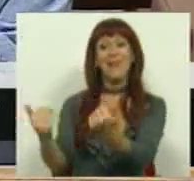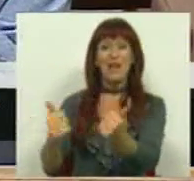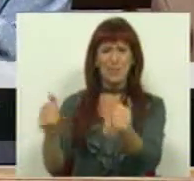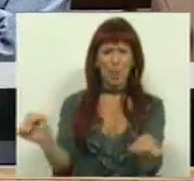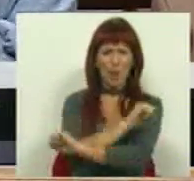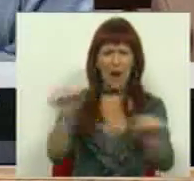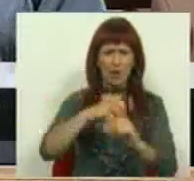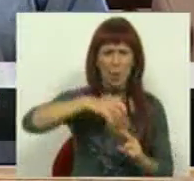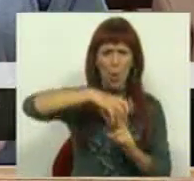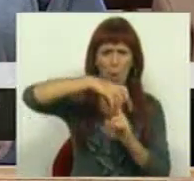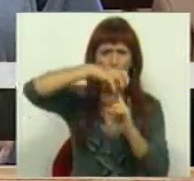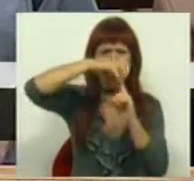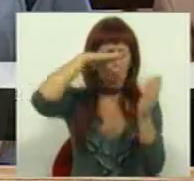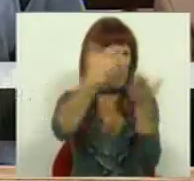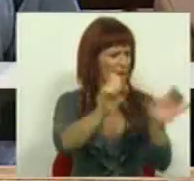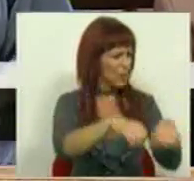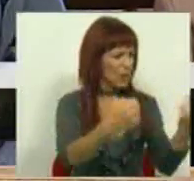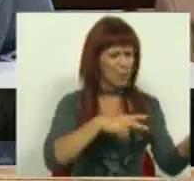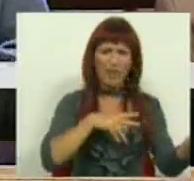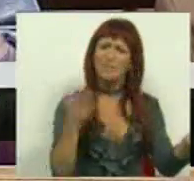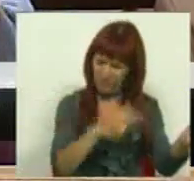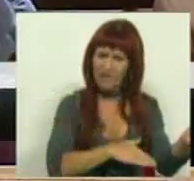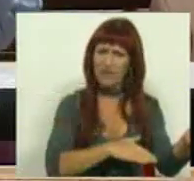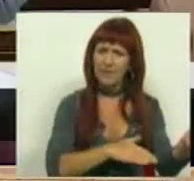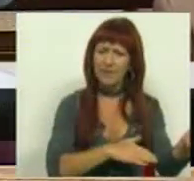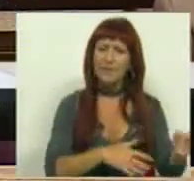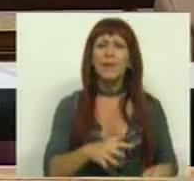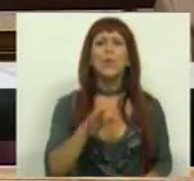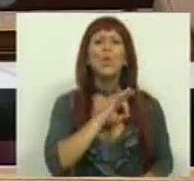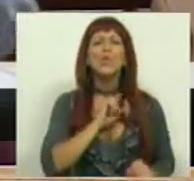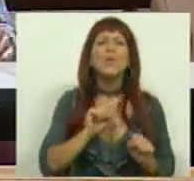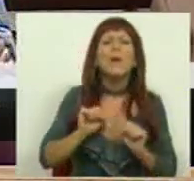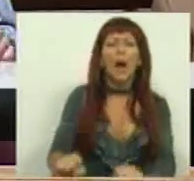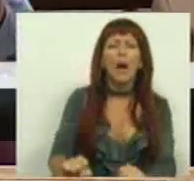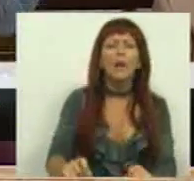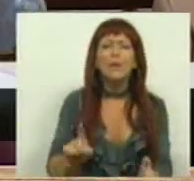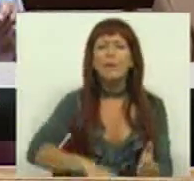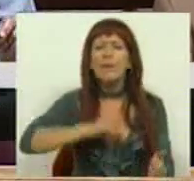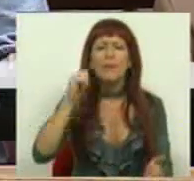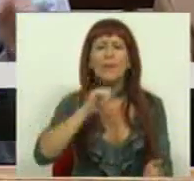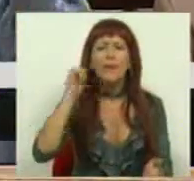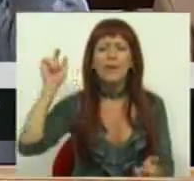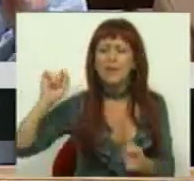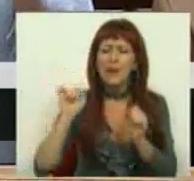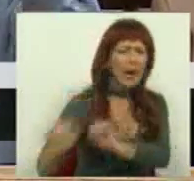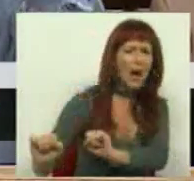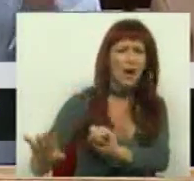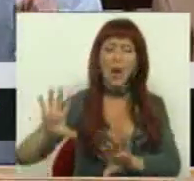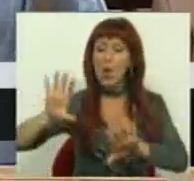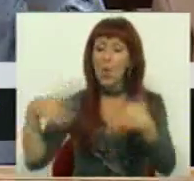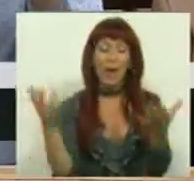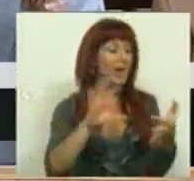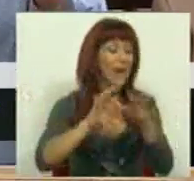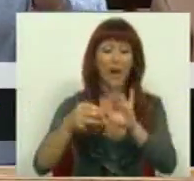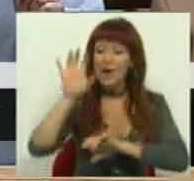bomba atómica para lançar na sociedade portuguesa. Os senhores recusaram sempre qualquer